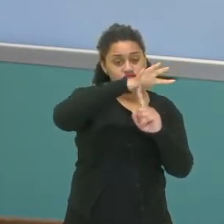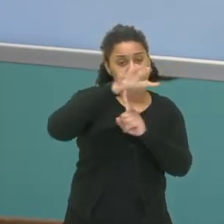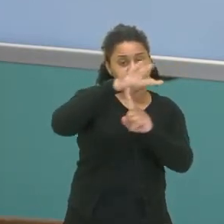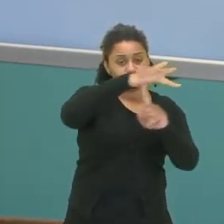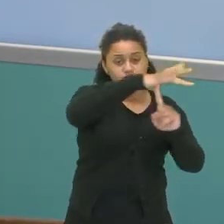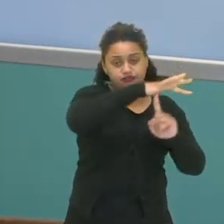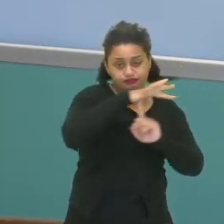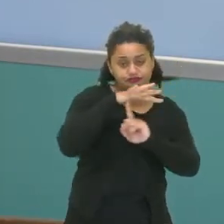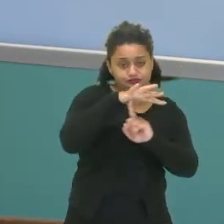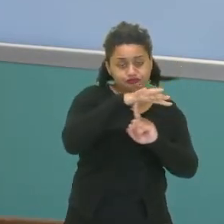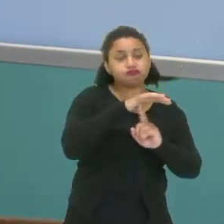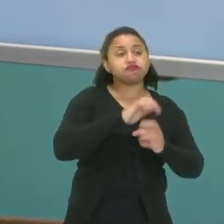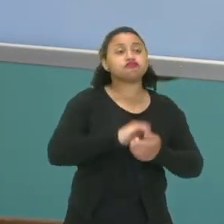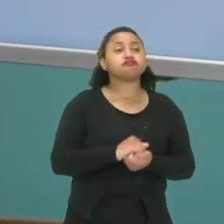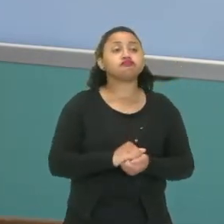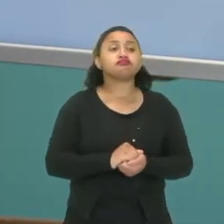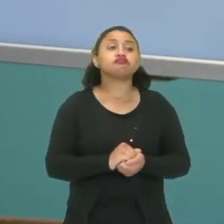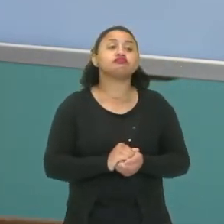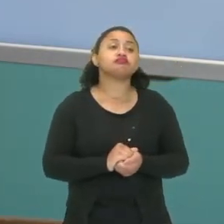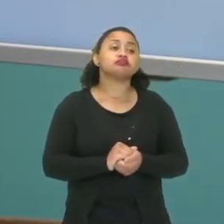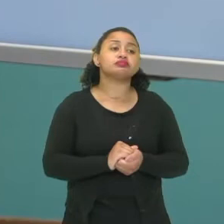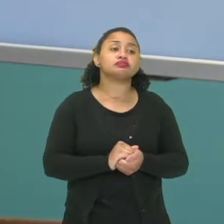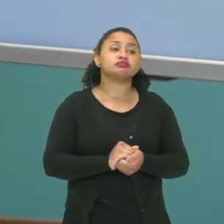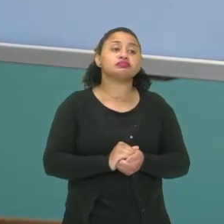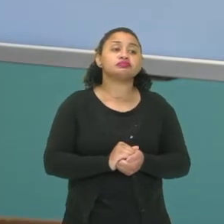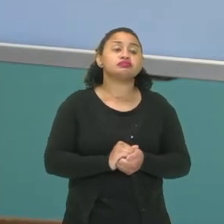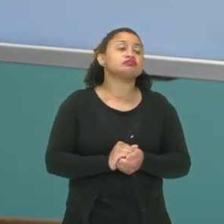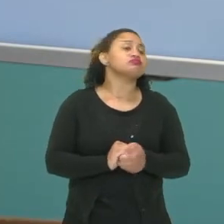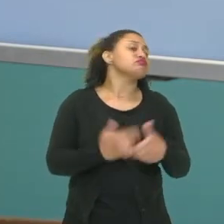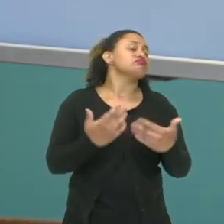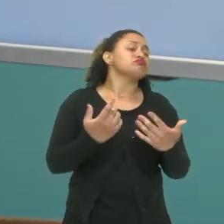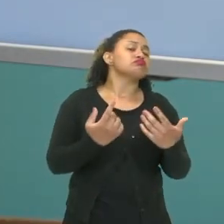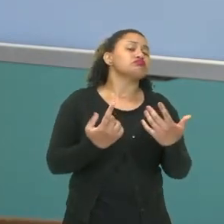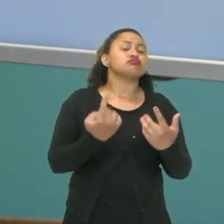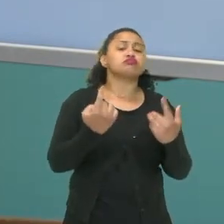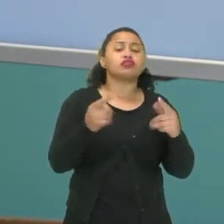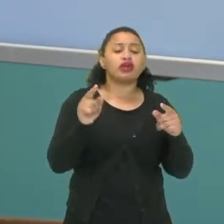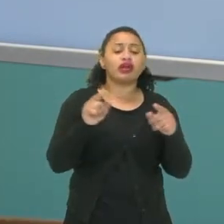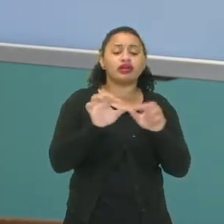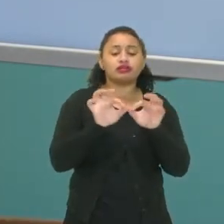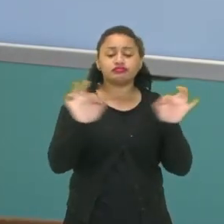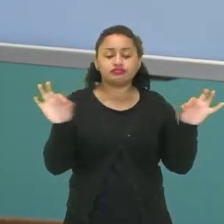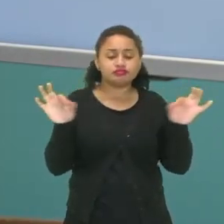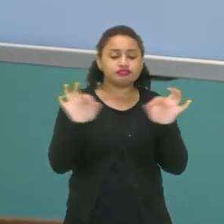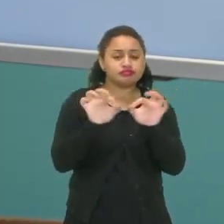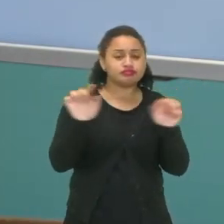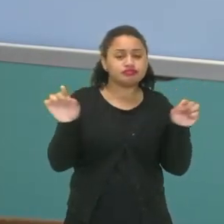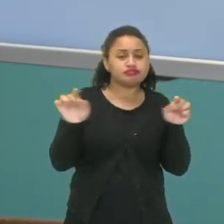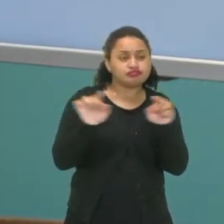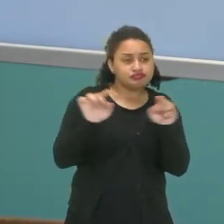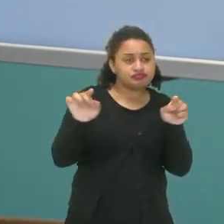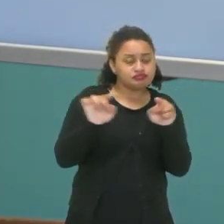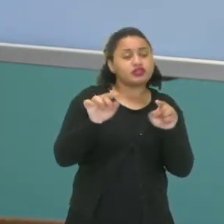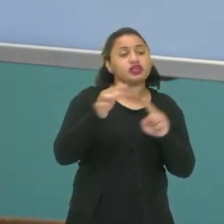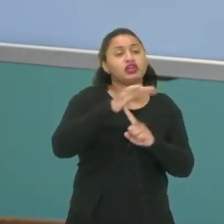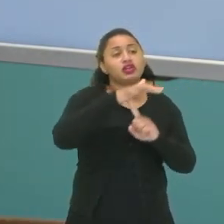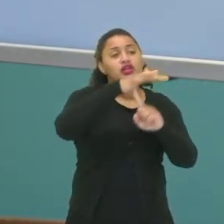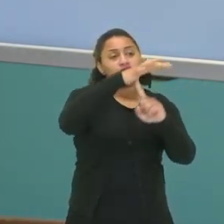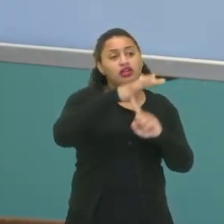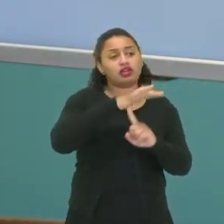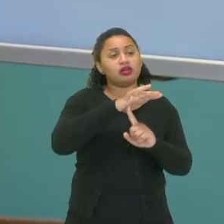a localização do nosso helicóptero, tá? Qual é a menor distância que o helicóptero deve percorrer